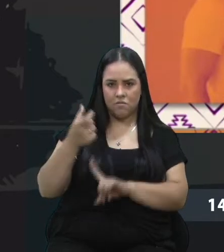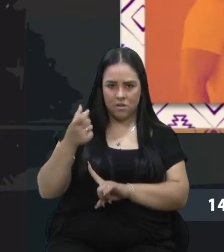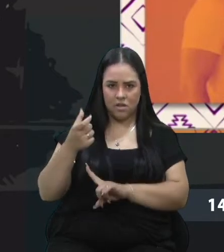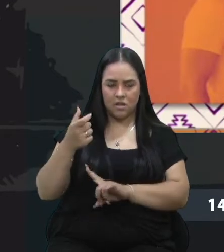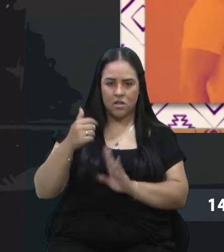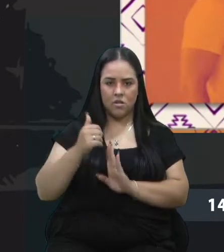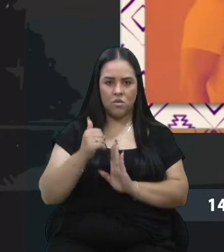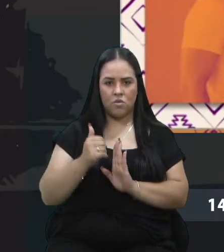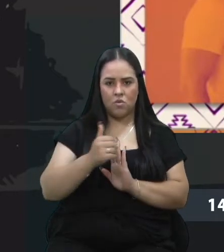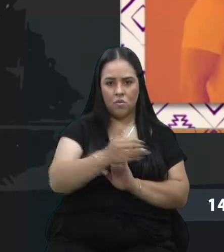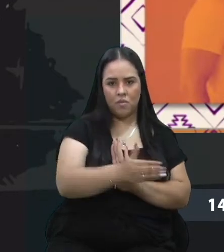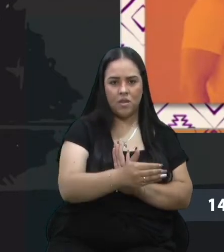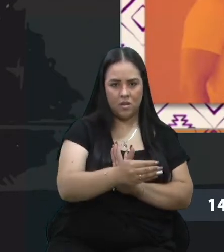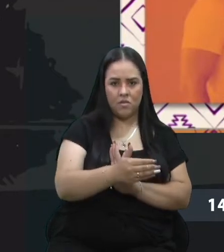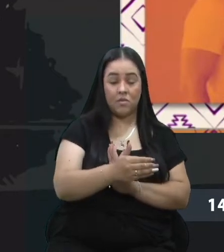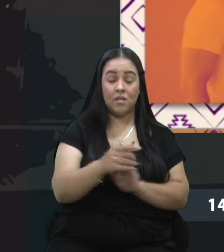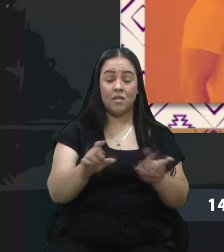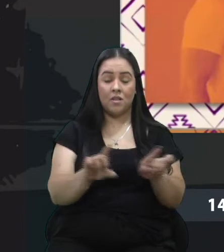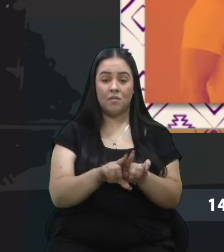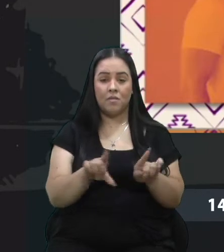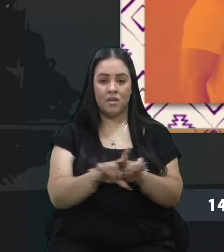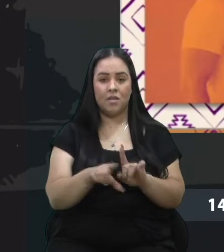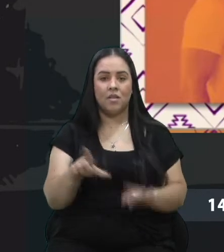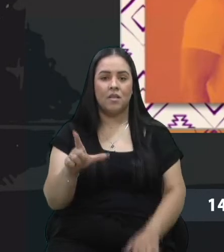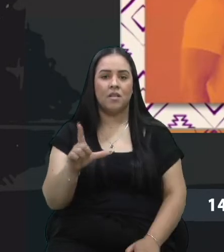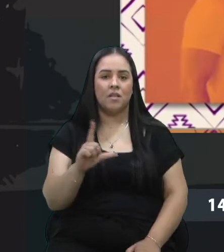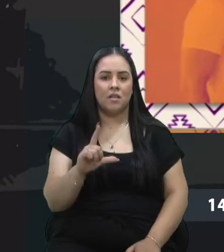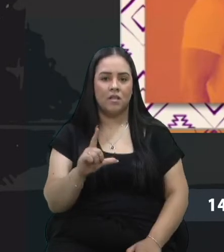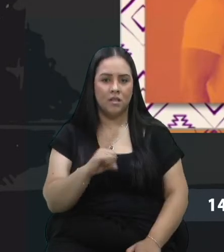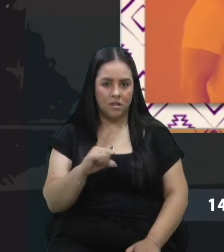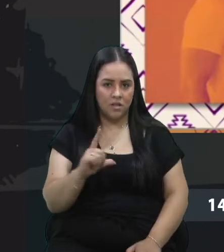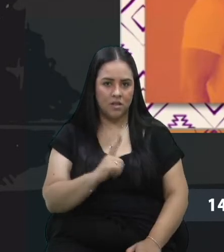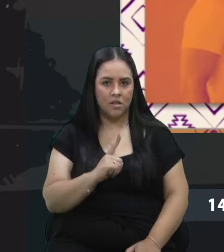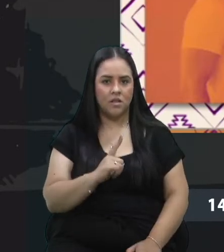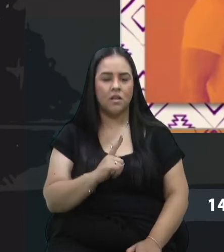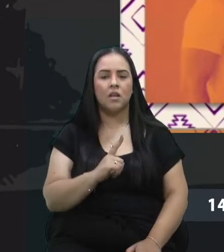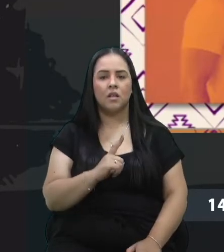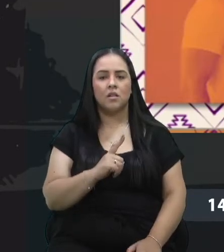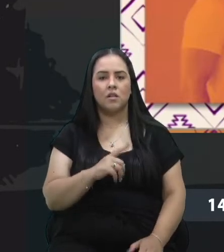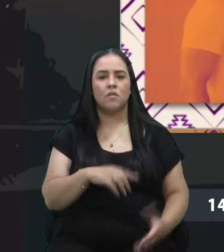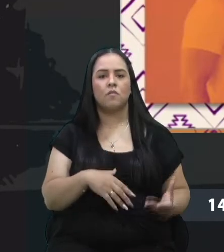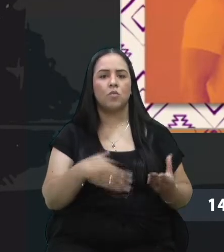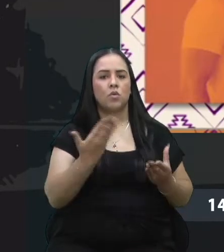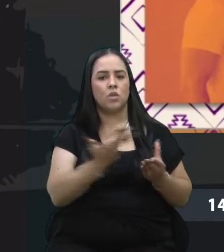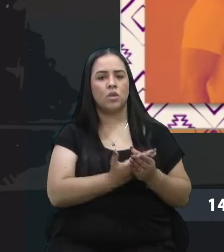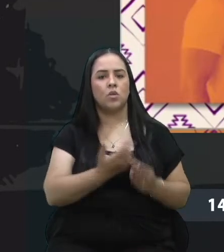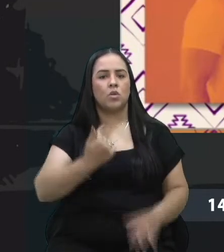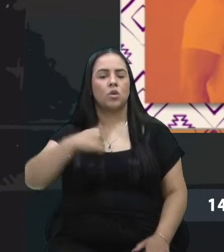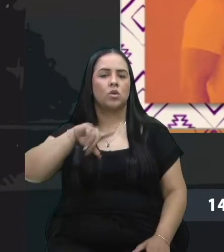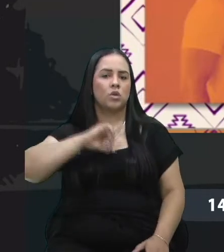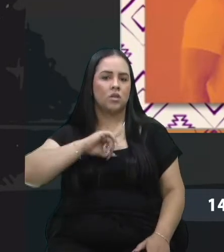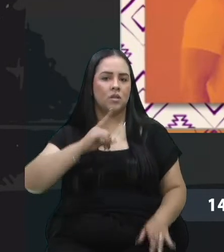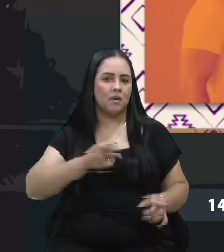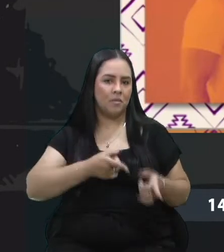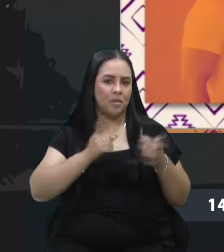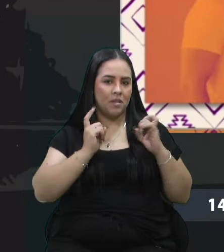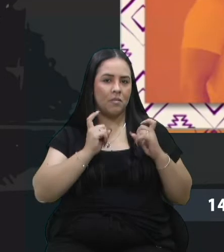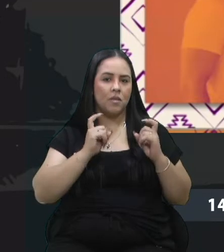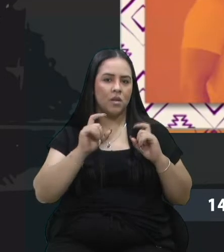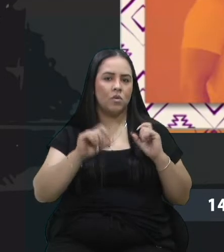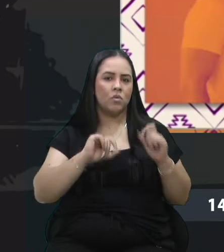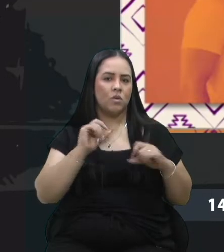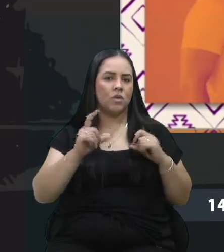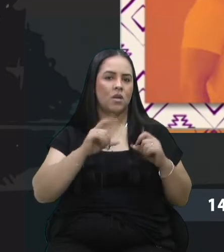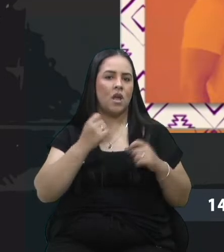Legislativa, e também está respondendo esse processo. E a gente vê que, de fato, alguns espaços